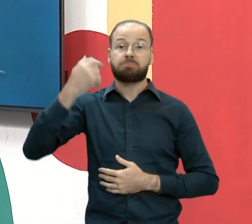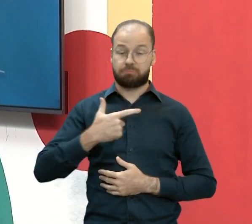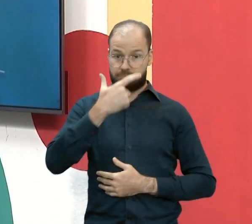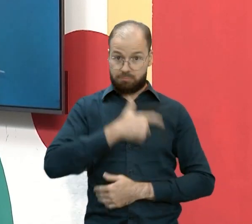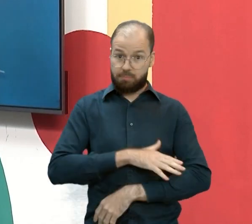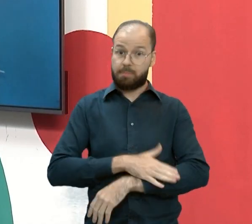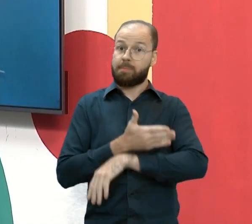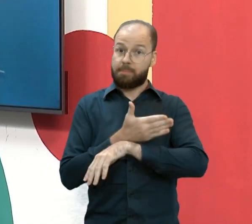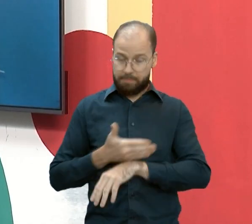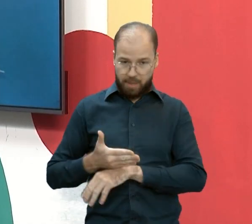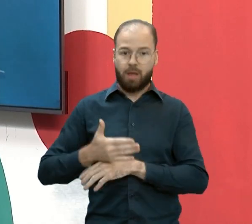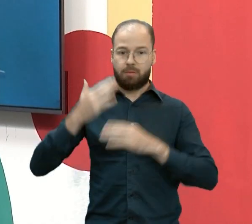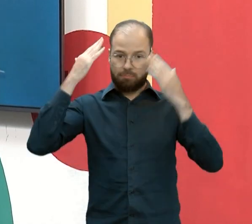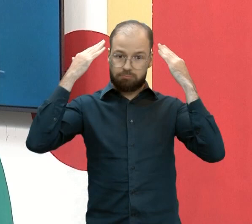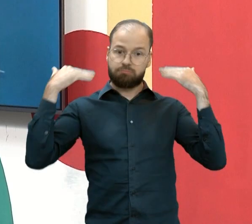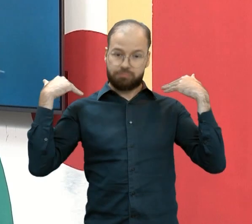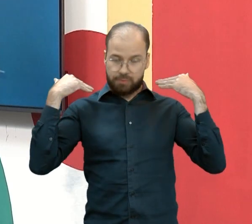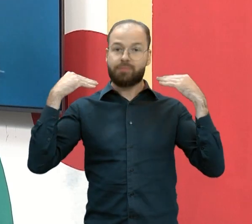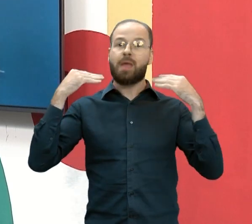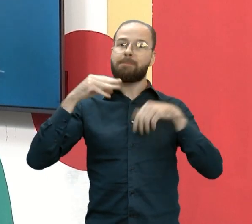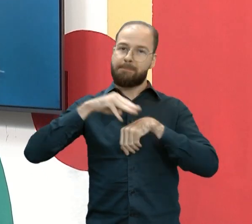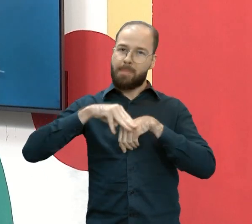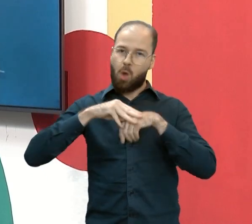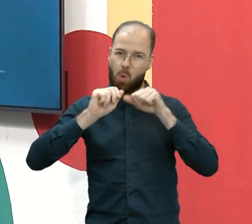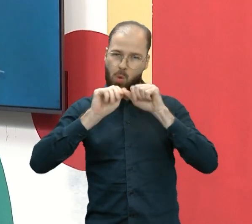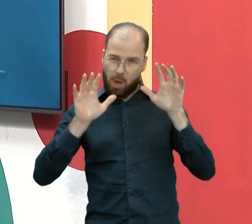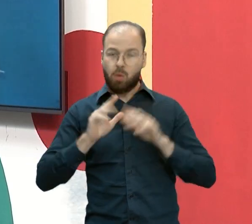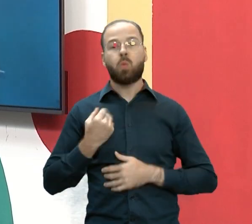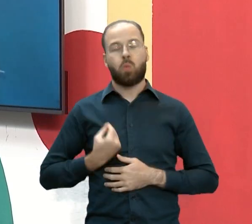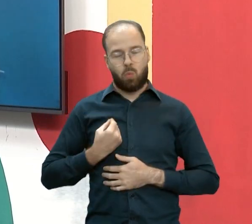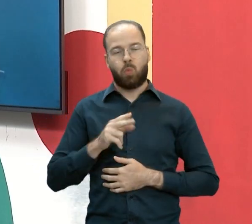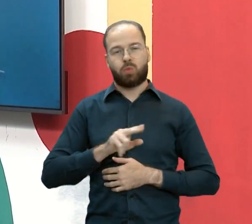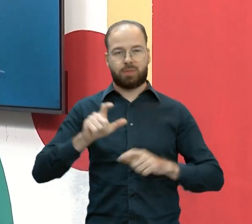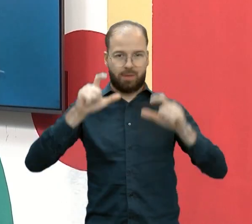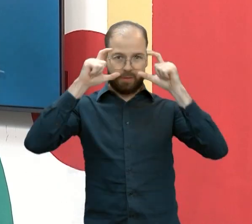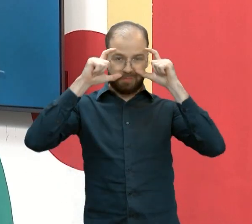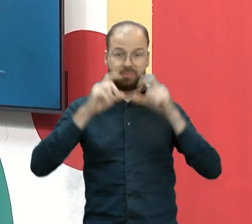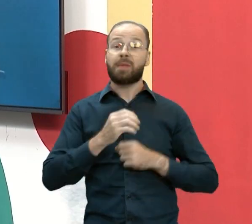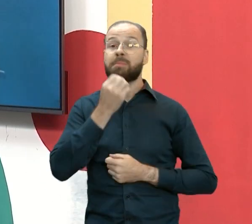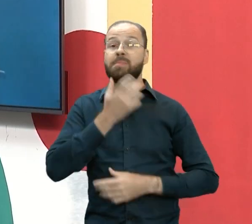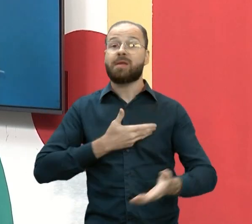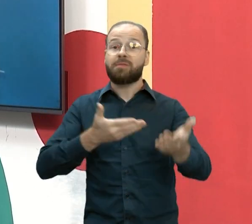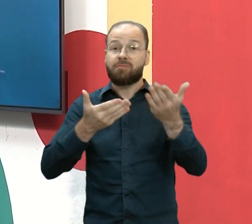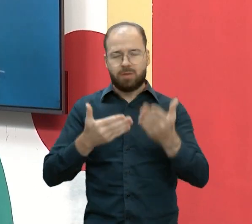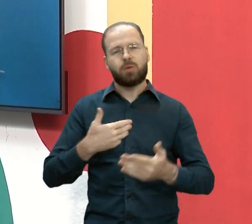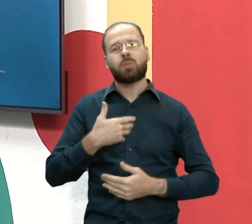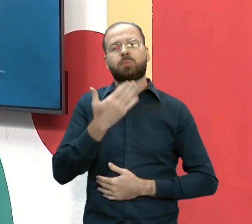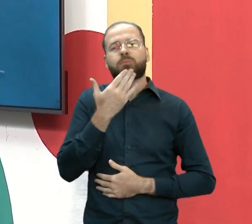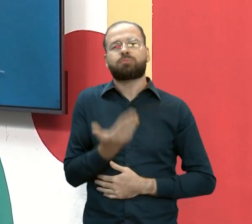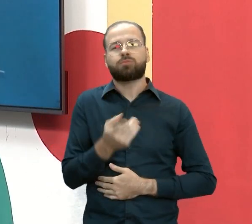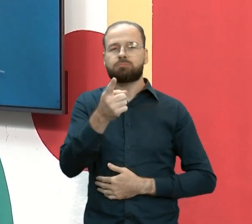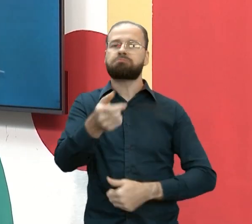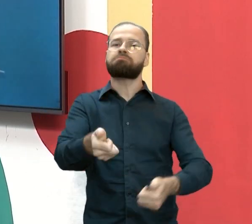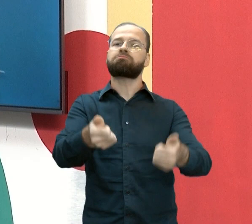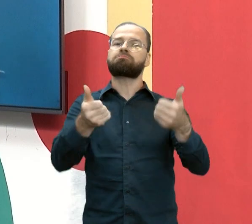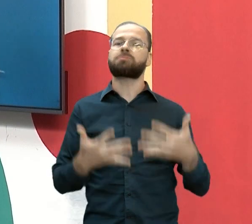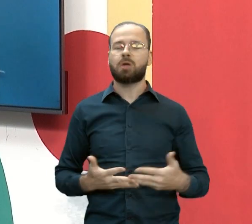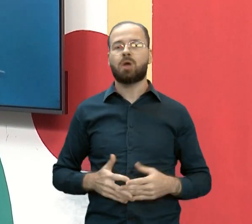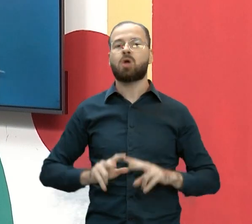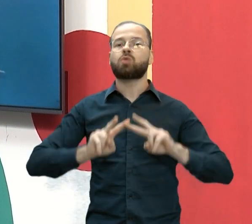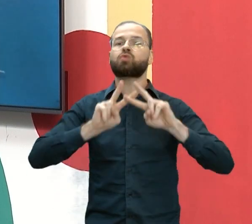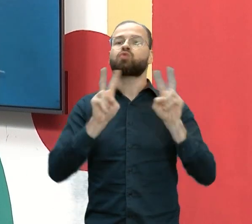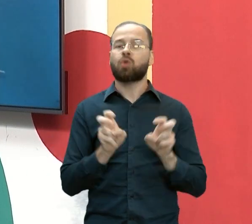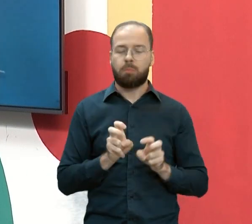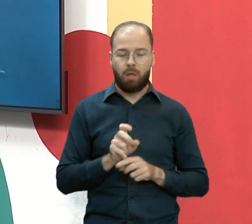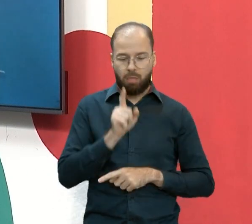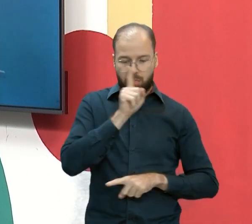cabelos médios, castanhos claros e usa óculos. Seja muito bem-vinda. E aí eu quero que você conte para a gente sobre a